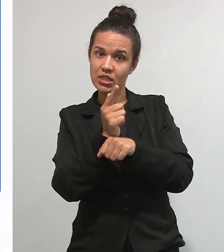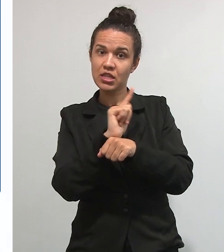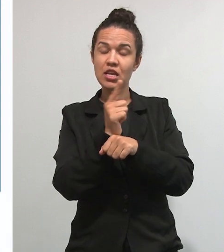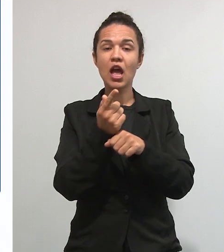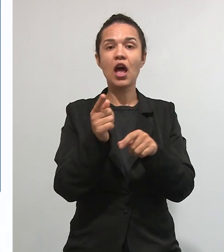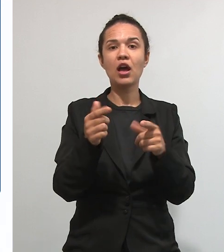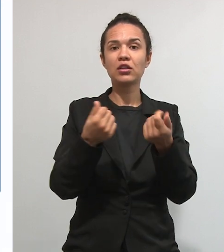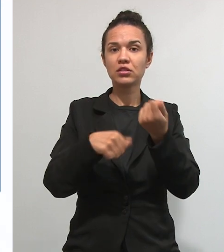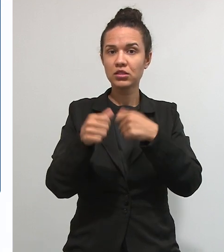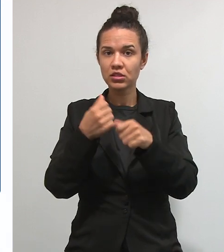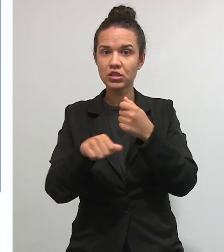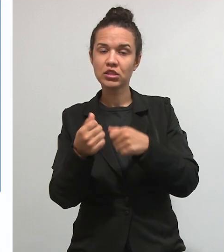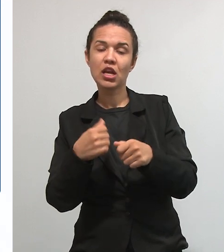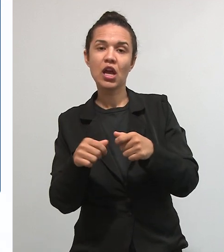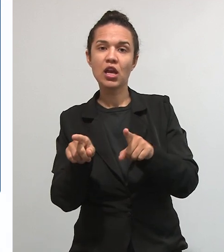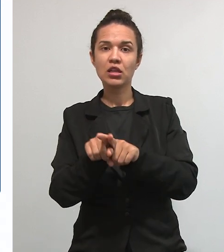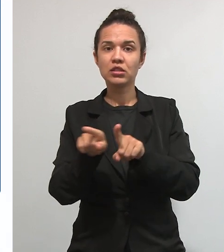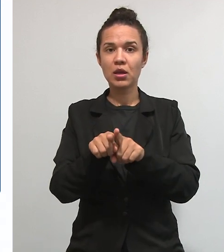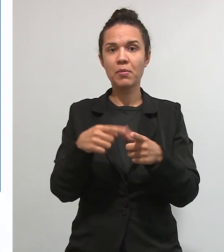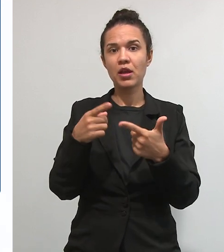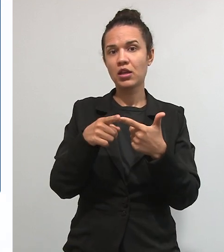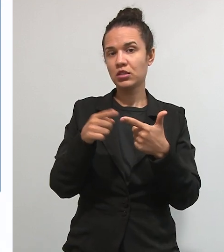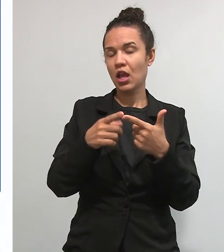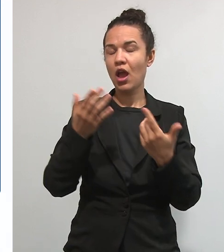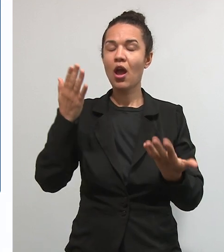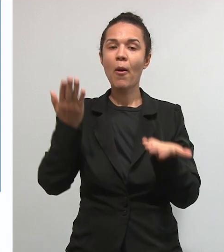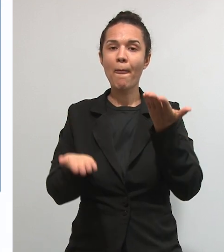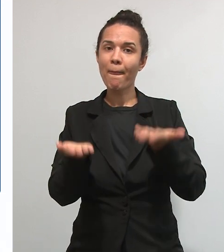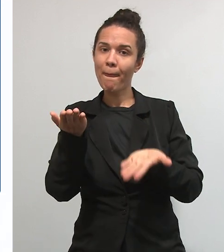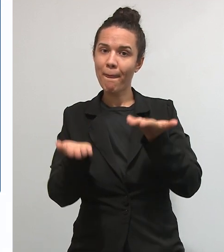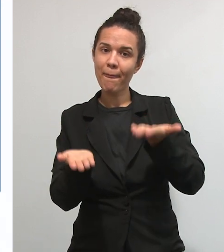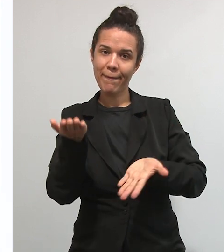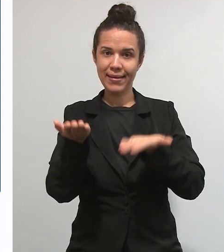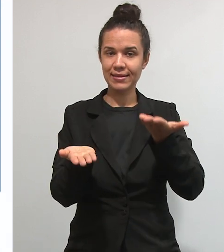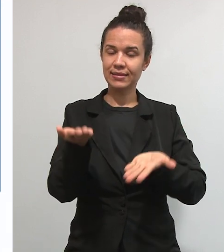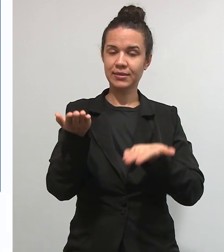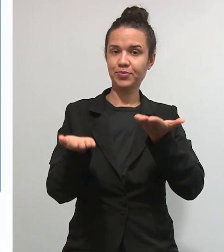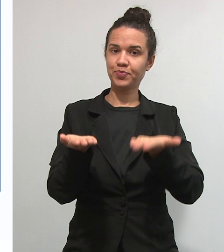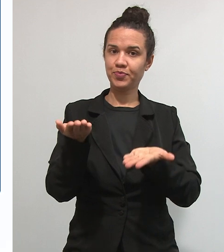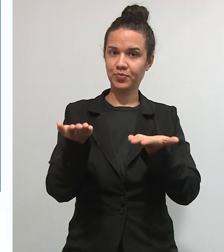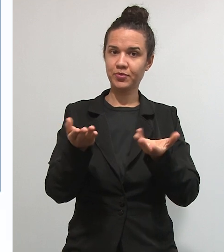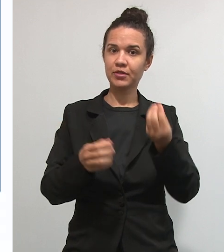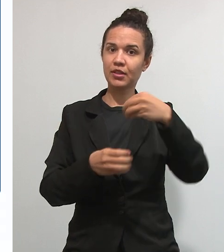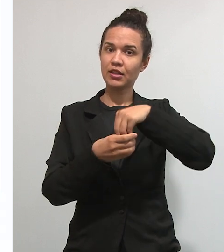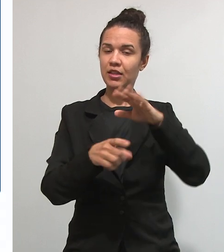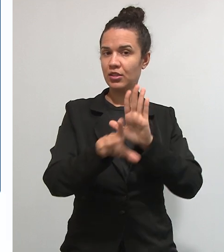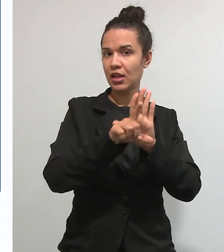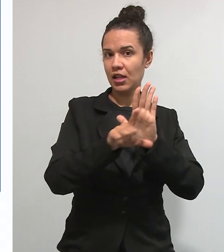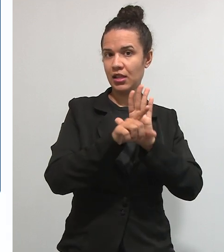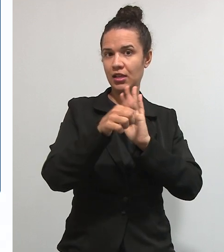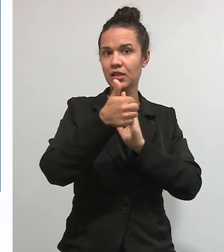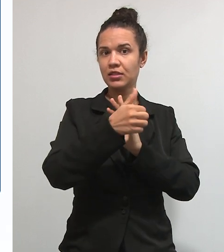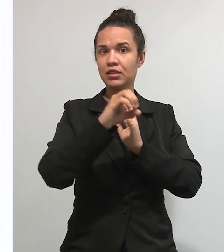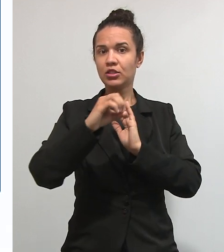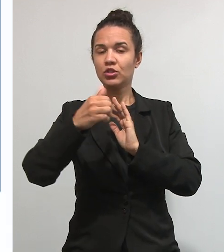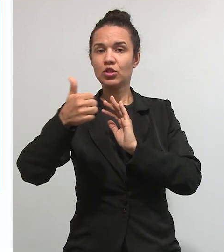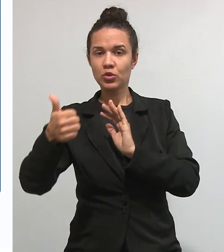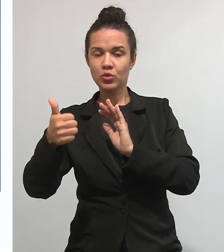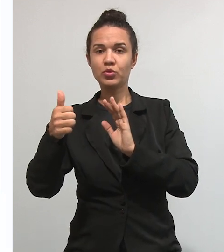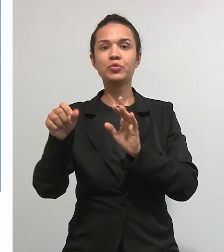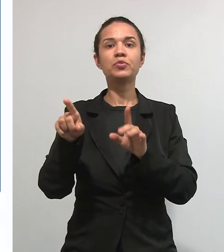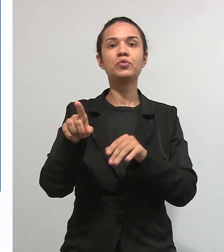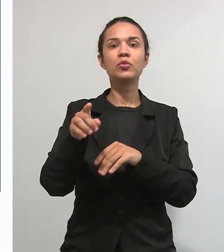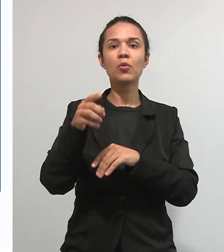tá? Mas temos aqui os balanços, que estão dispostos lá na Lei 101, na 101,